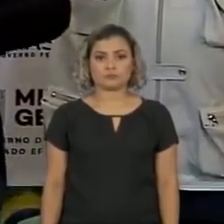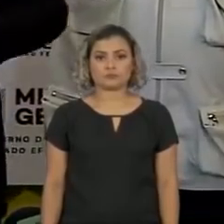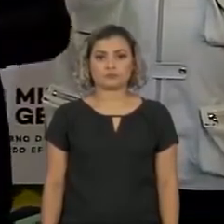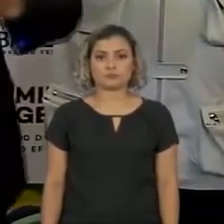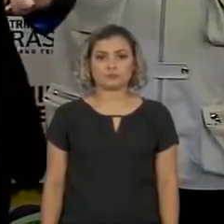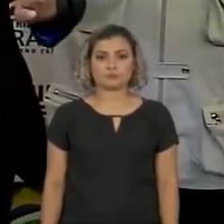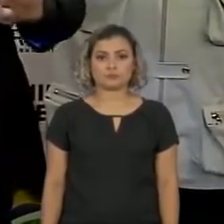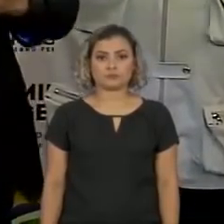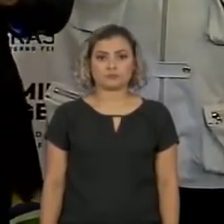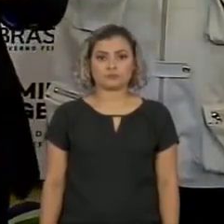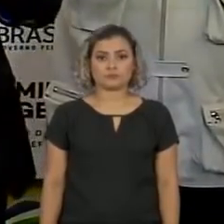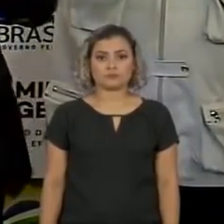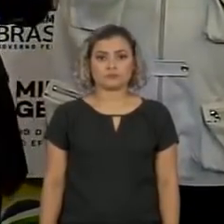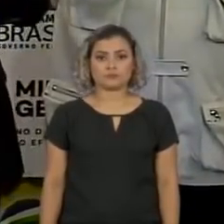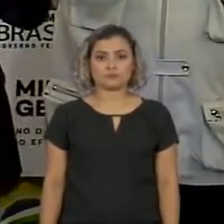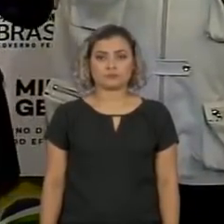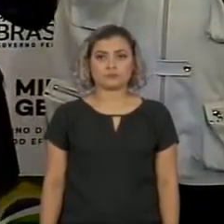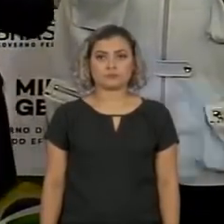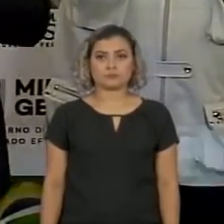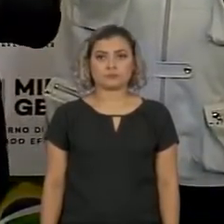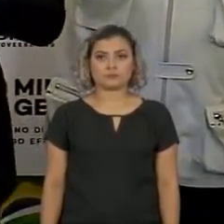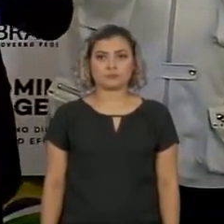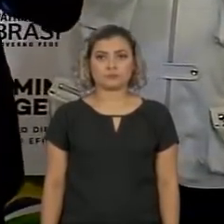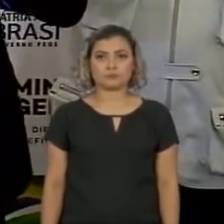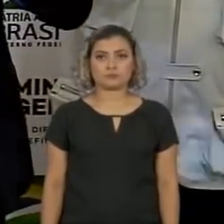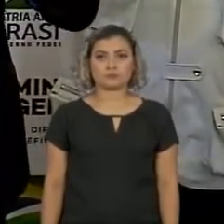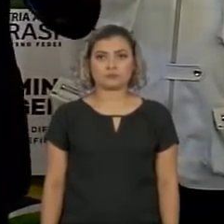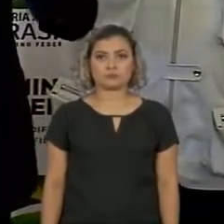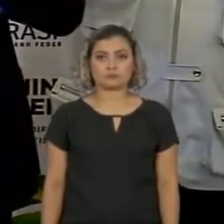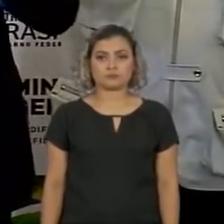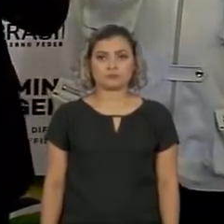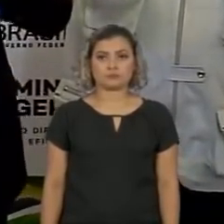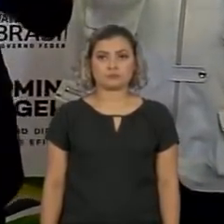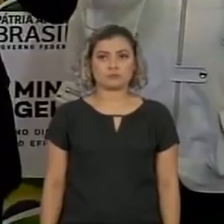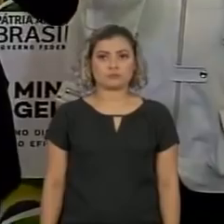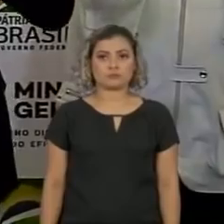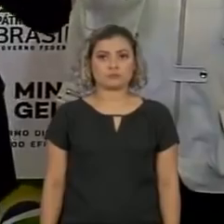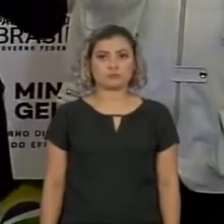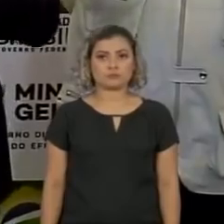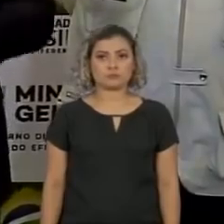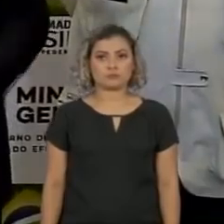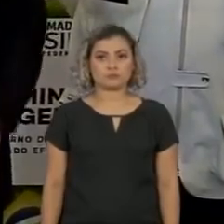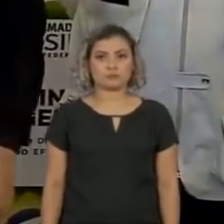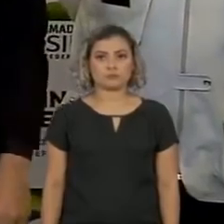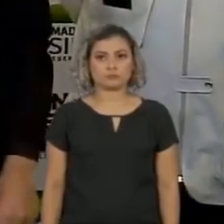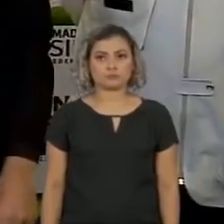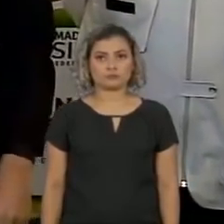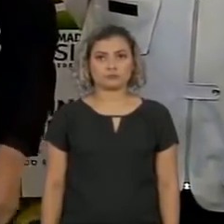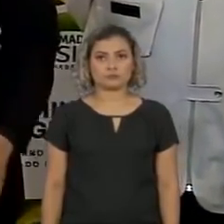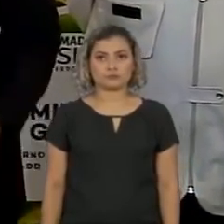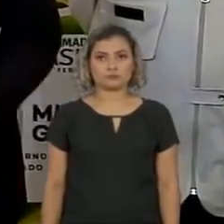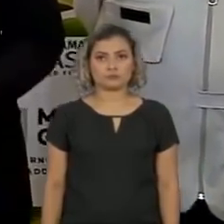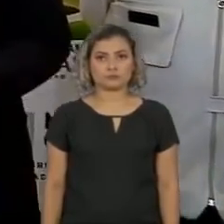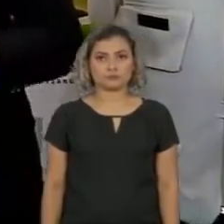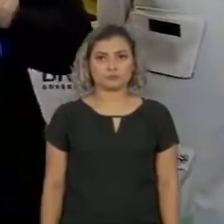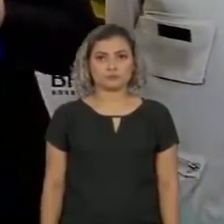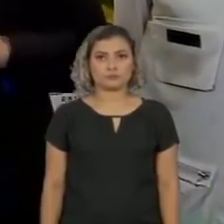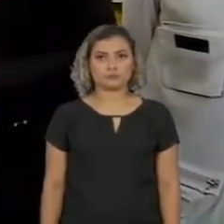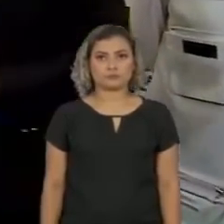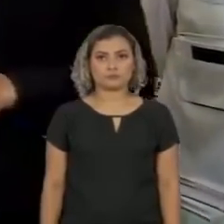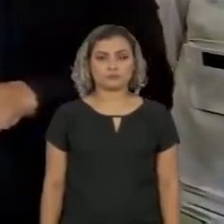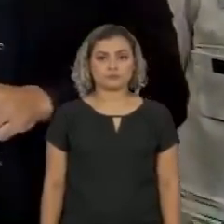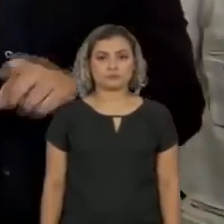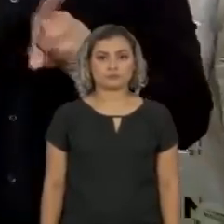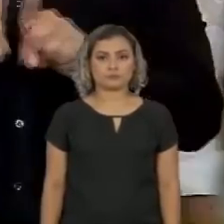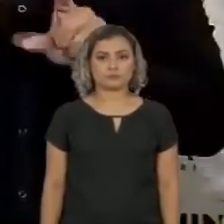a Caixa Econômica Federal também, com a liberação do FGTS, a saúde, bem